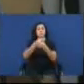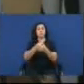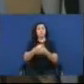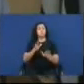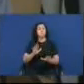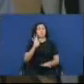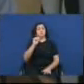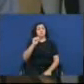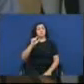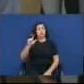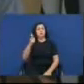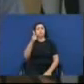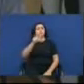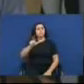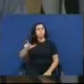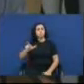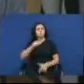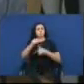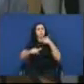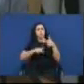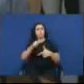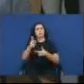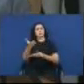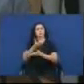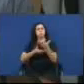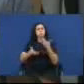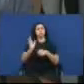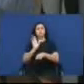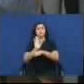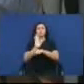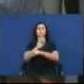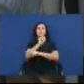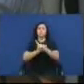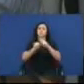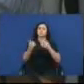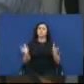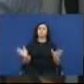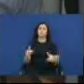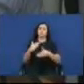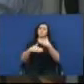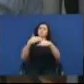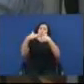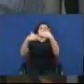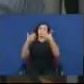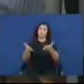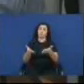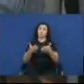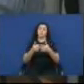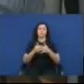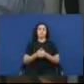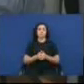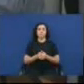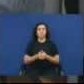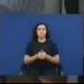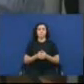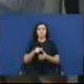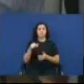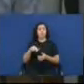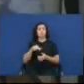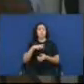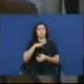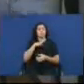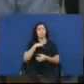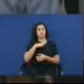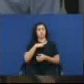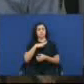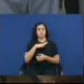se furta do seu dever de contribuir para o crescimento e o desenvolvimento social e sustentável da